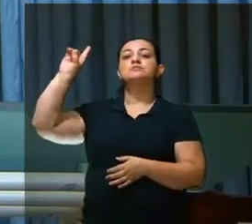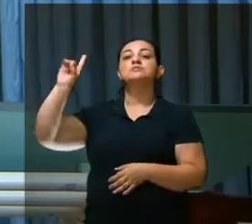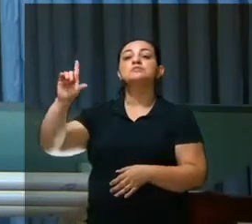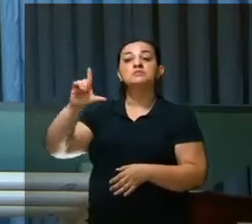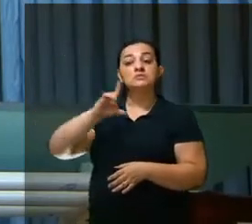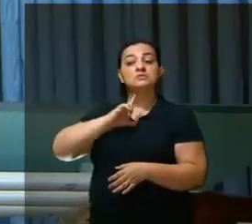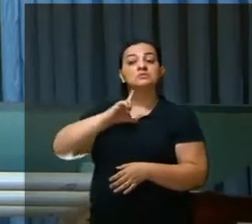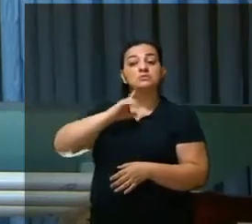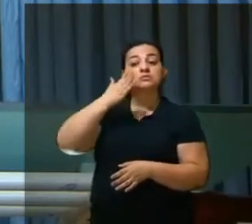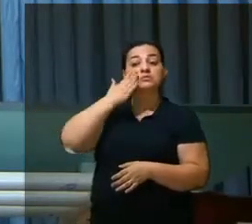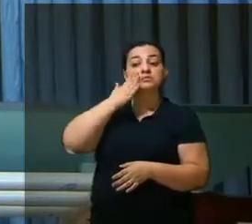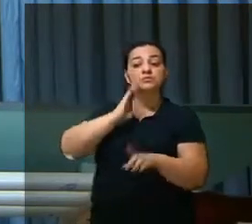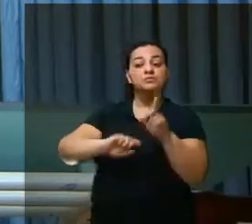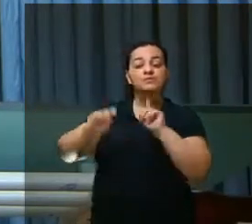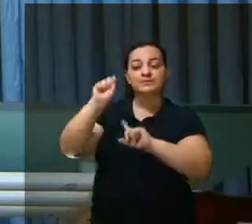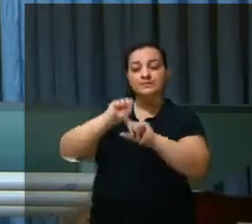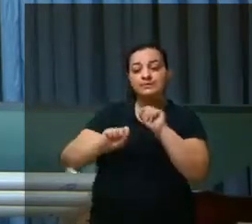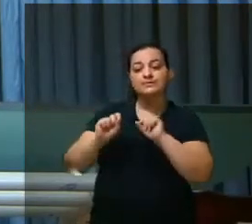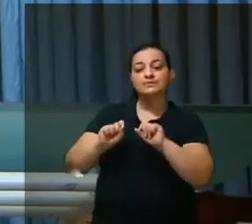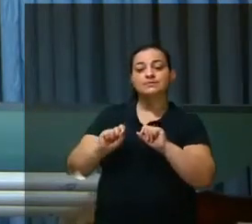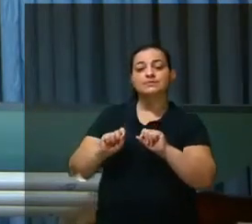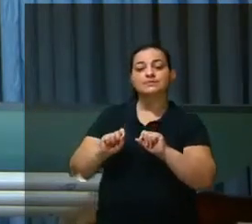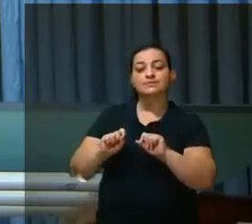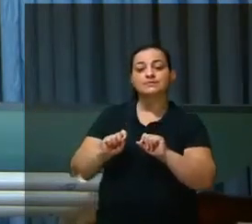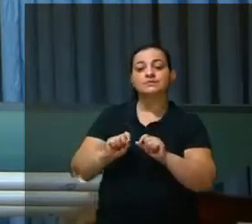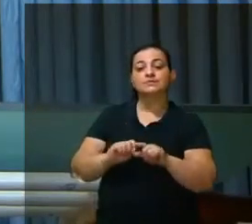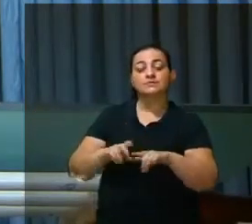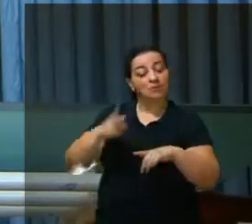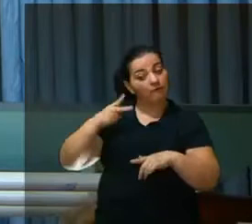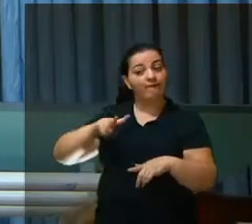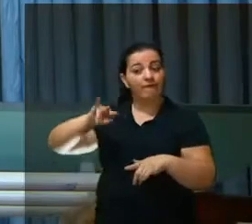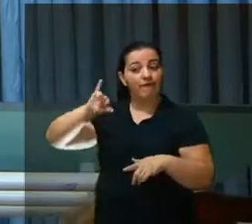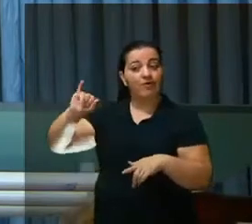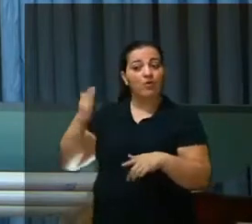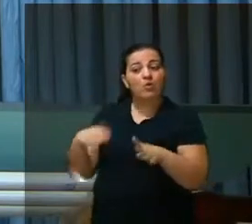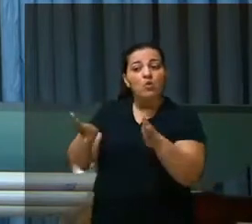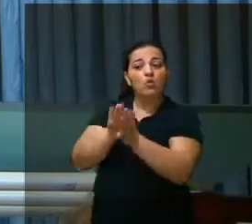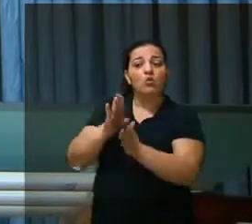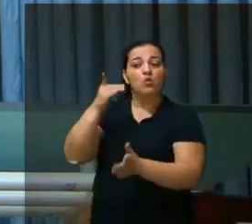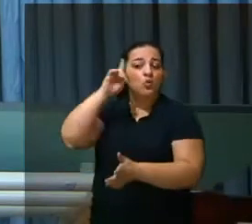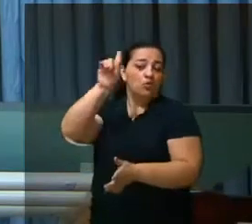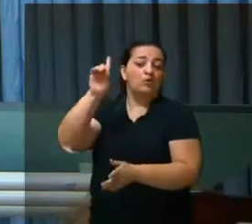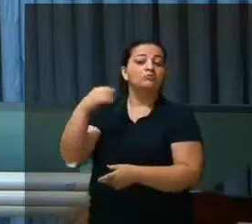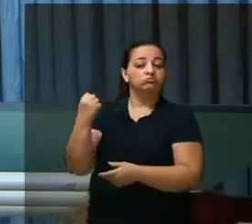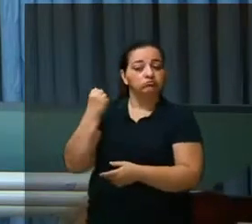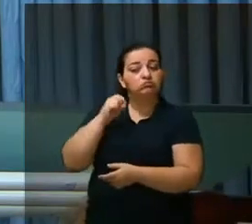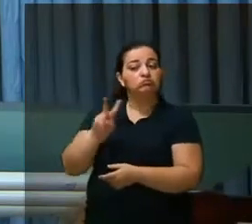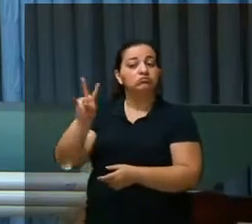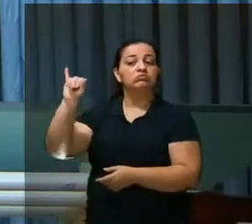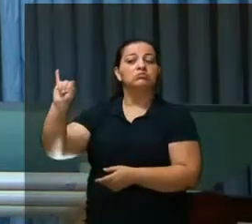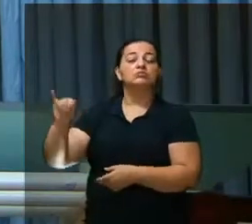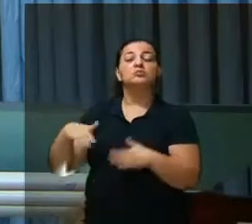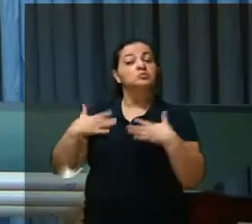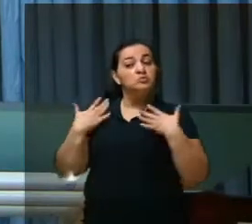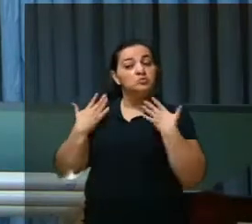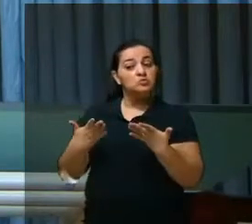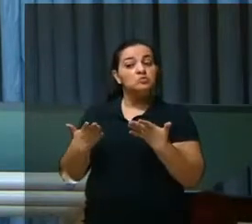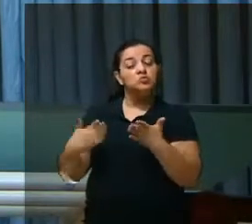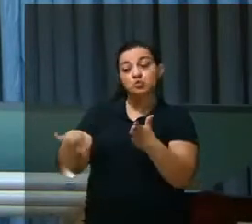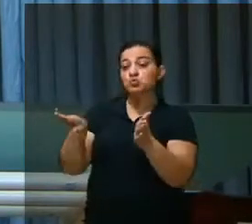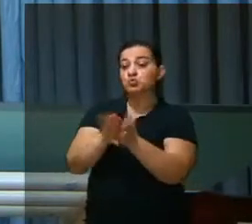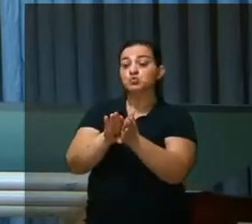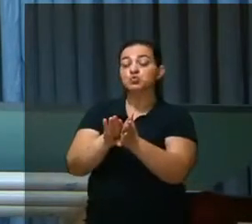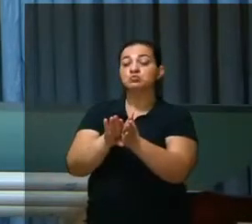o que temos que saber mãos que e vai chegar o dia bom e quando